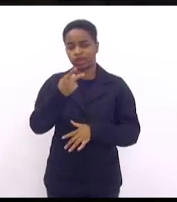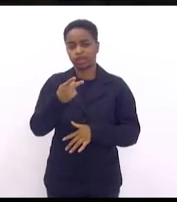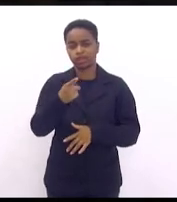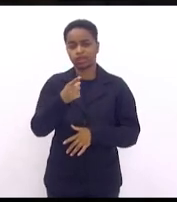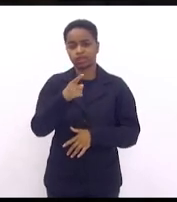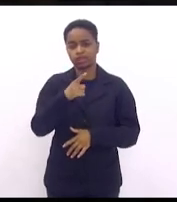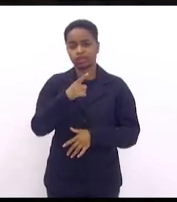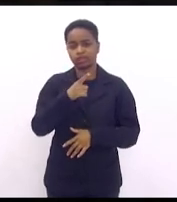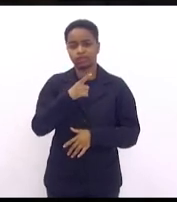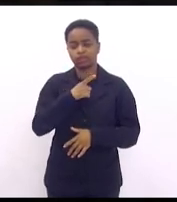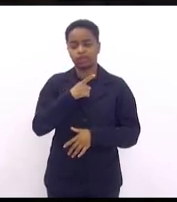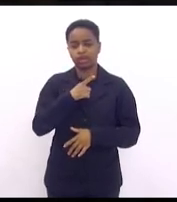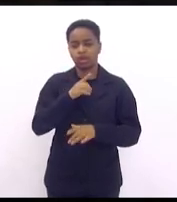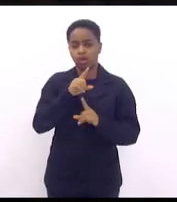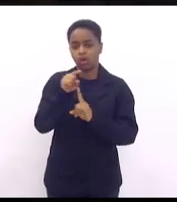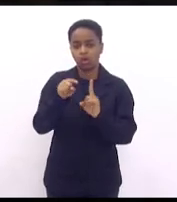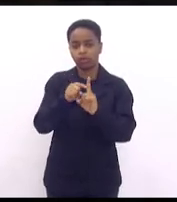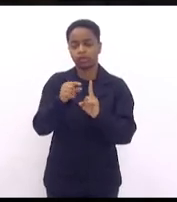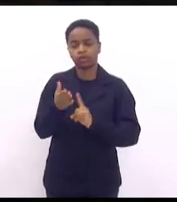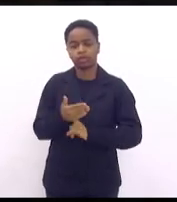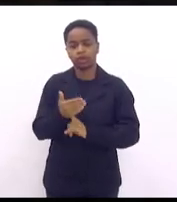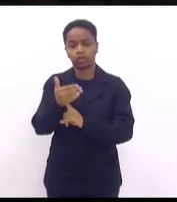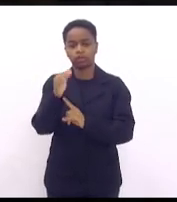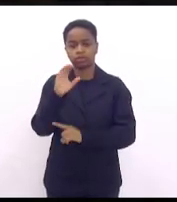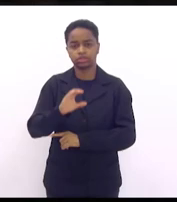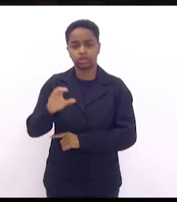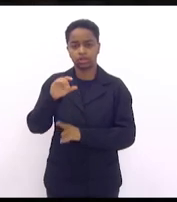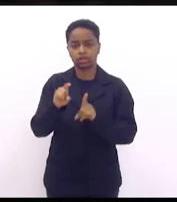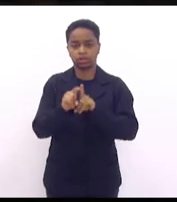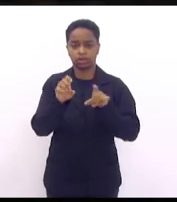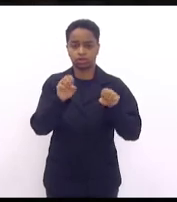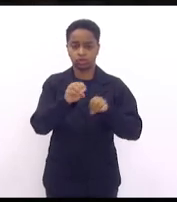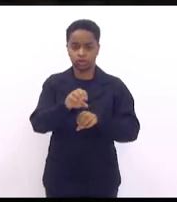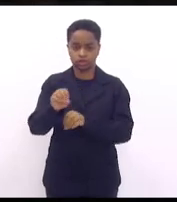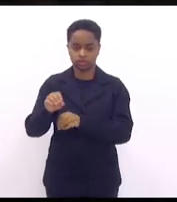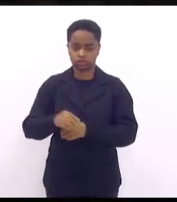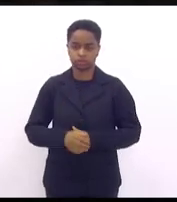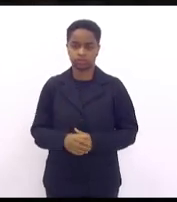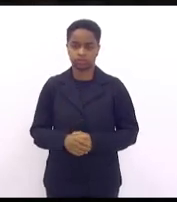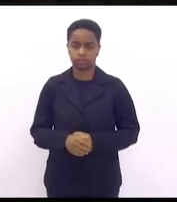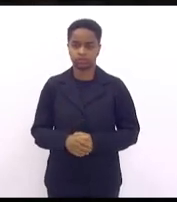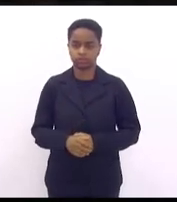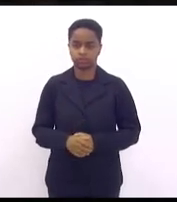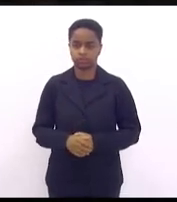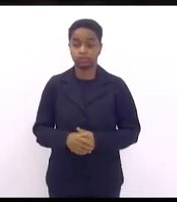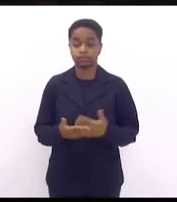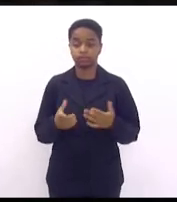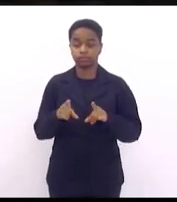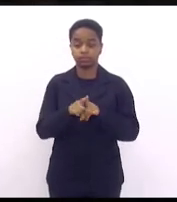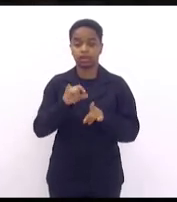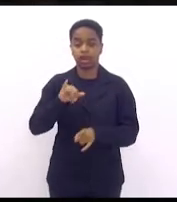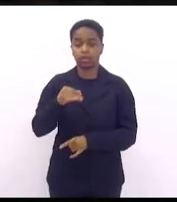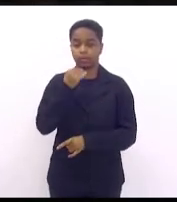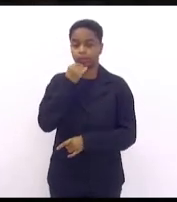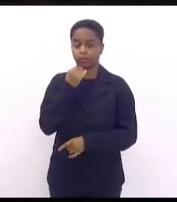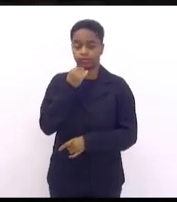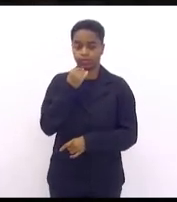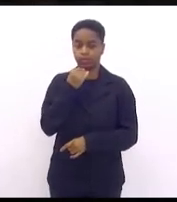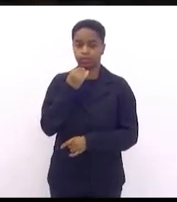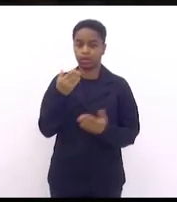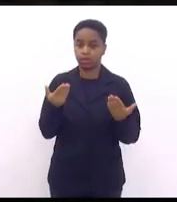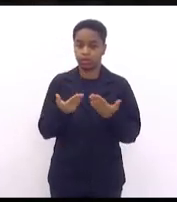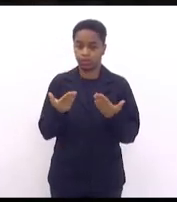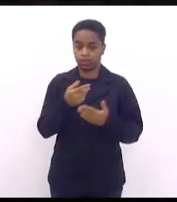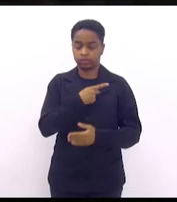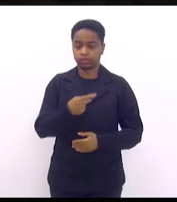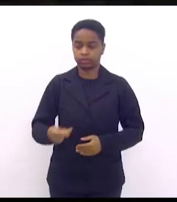em tecnologia, em ciência e em educação. E, aproveitando a oportunidade, senhora